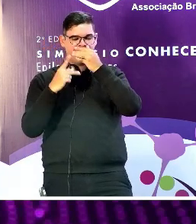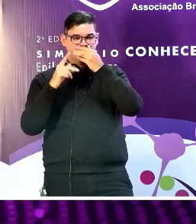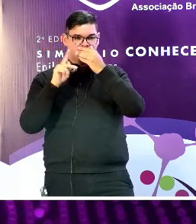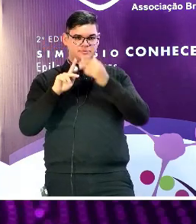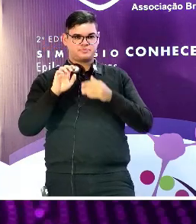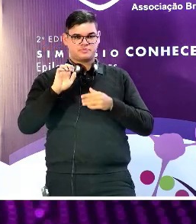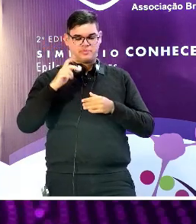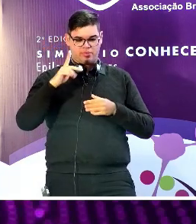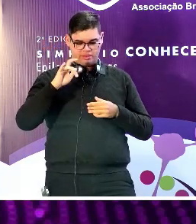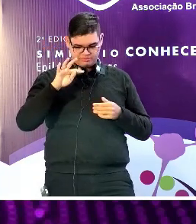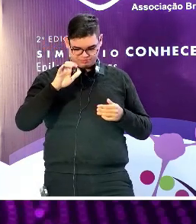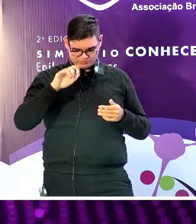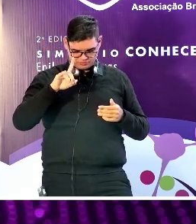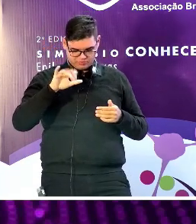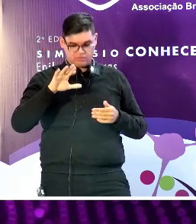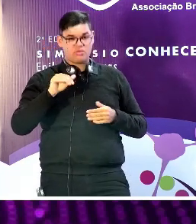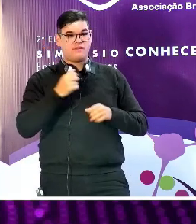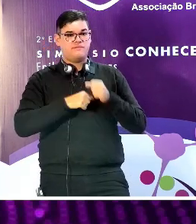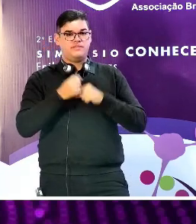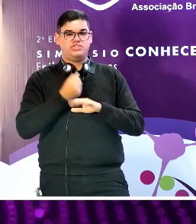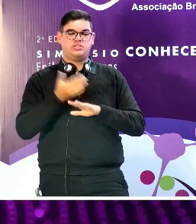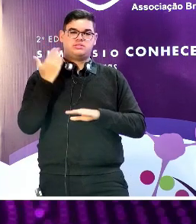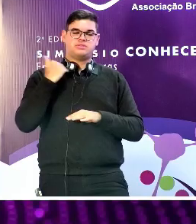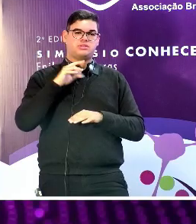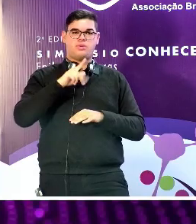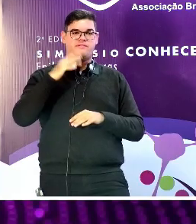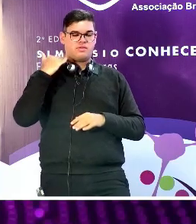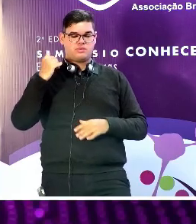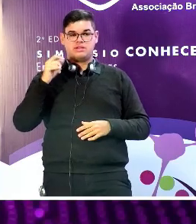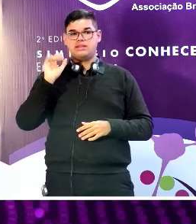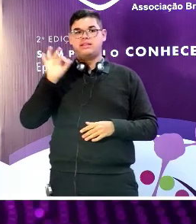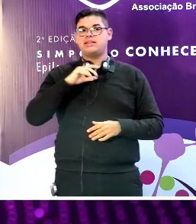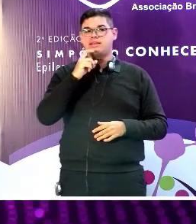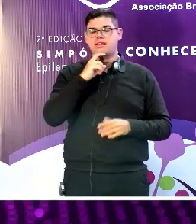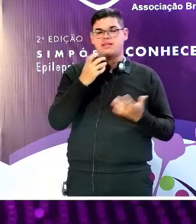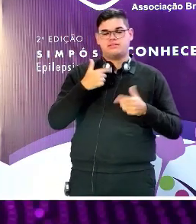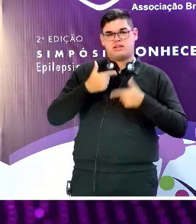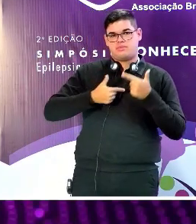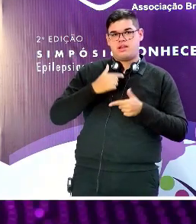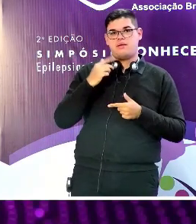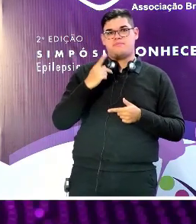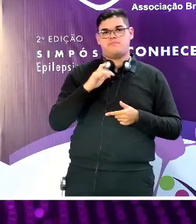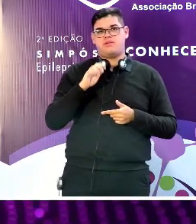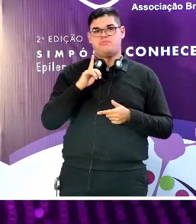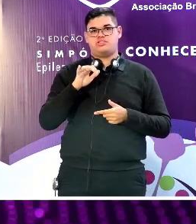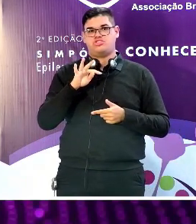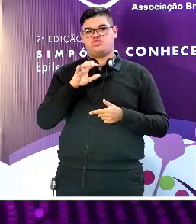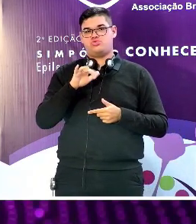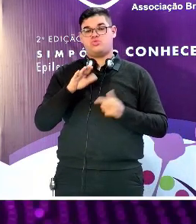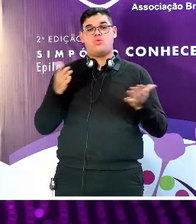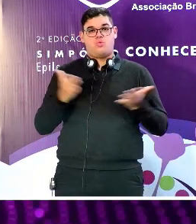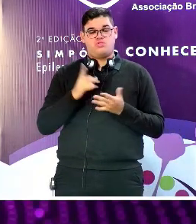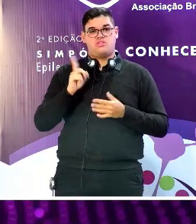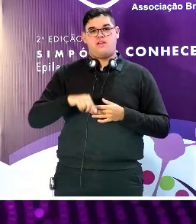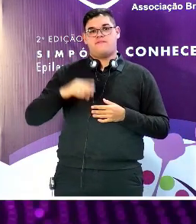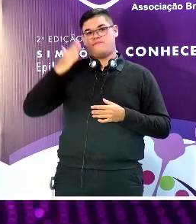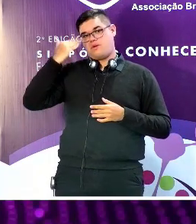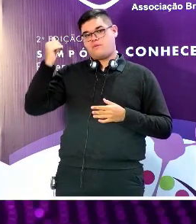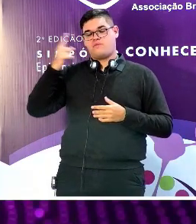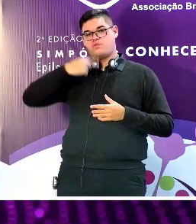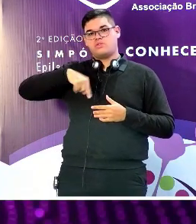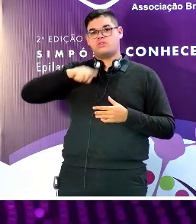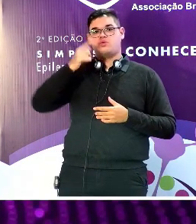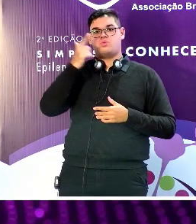muito famosa. Há 20 anos ela não era famosa, ninguém queria trabalhar com peptídeo, mas hoje ela é muito famosa. Para quem ainda não